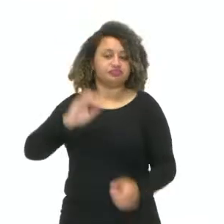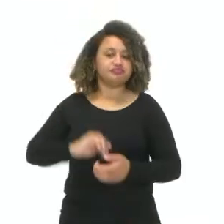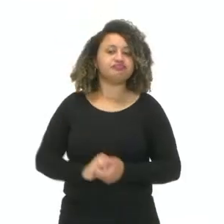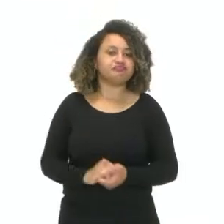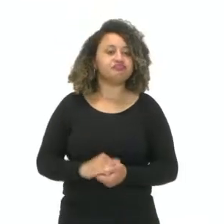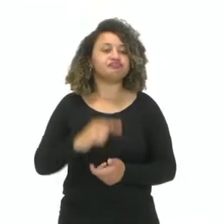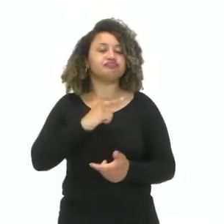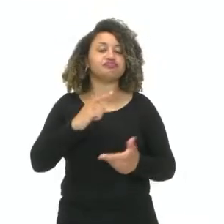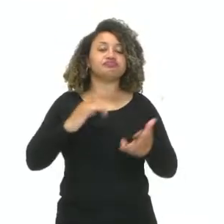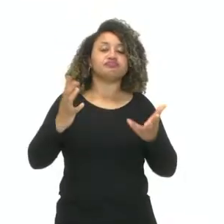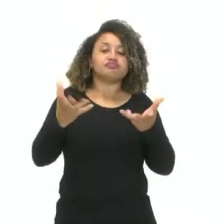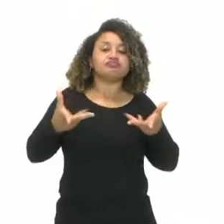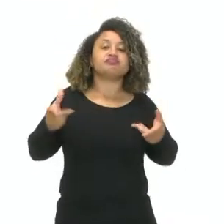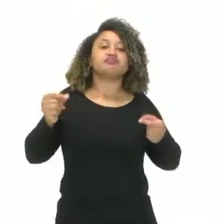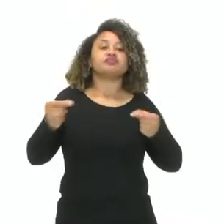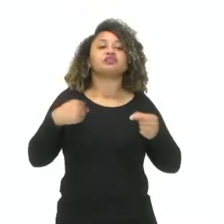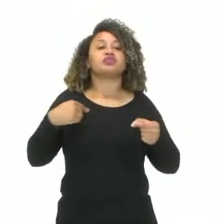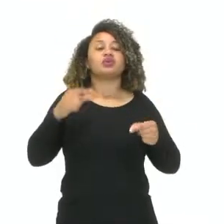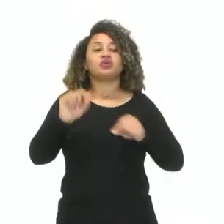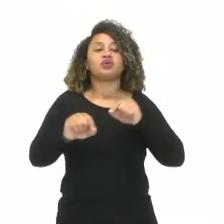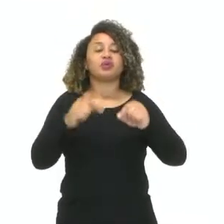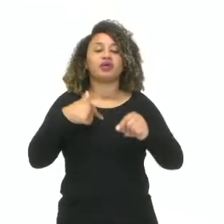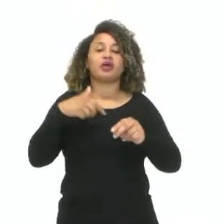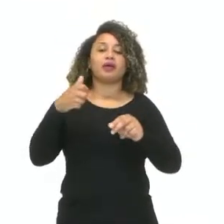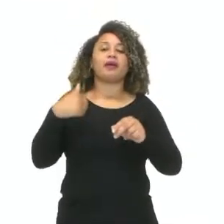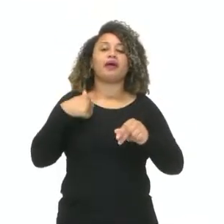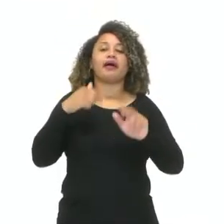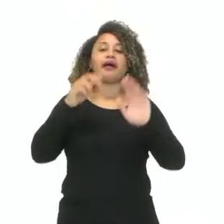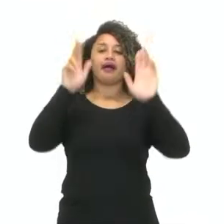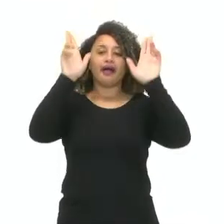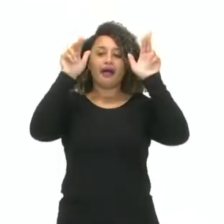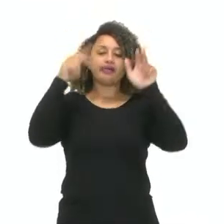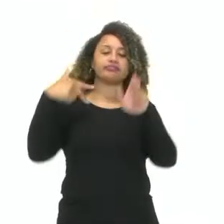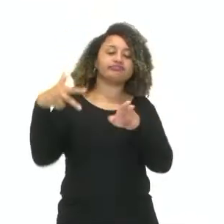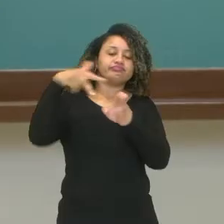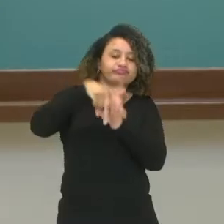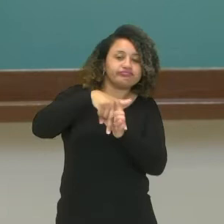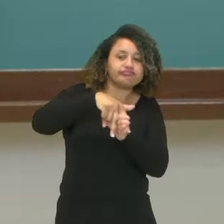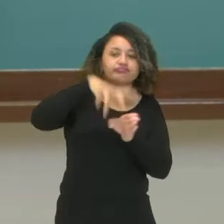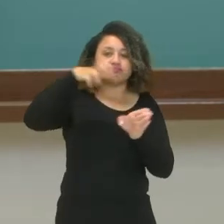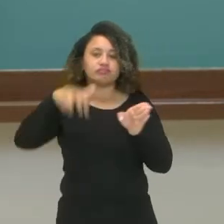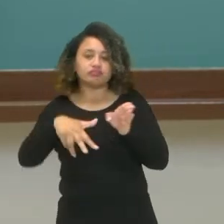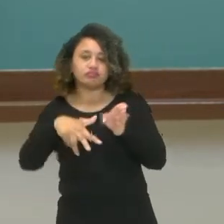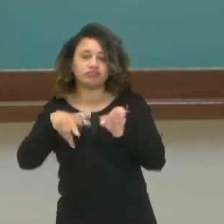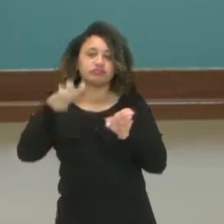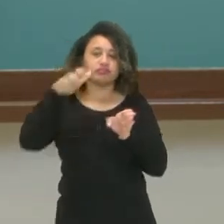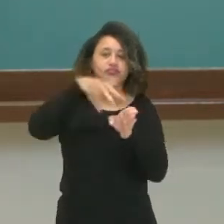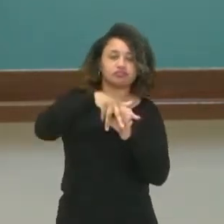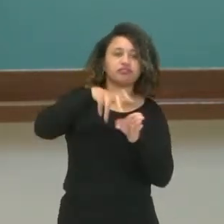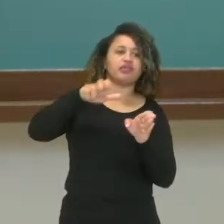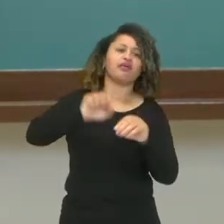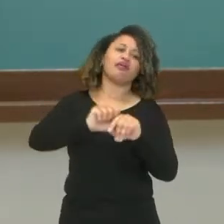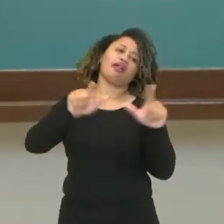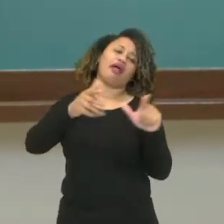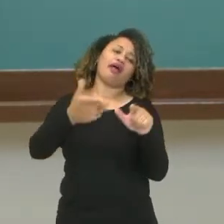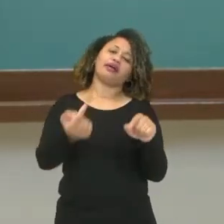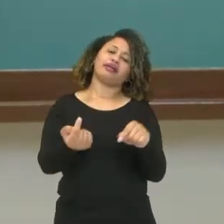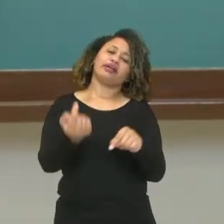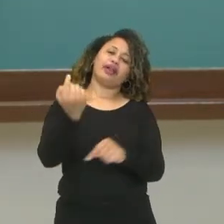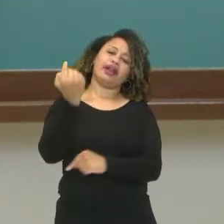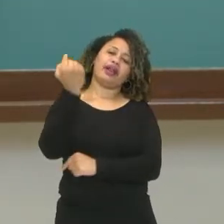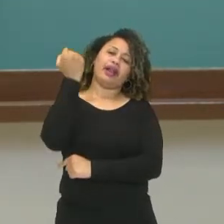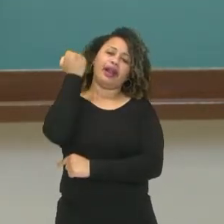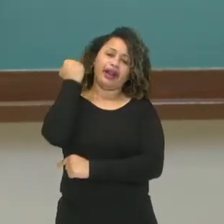incluindo habilidades para montar e desmontar no cavalo. Né? Claro, quando a gente está falando, né, lá atrás, na Grécia Antiga, a gente está